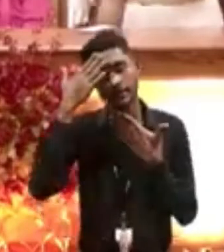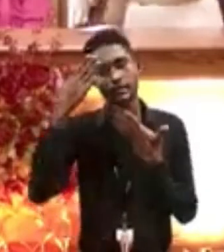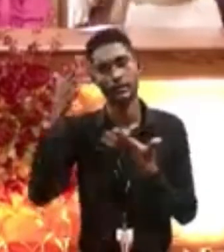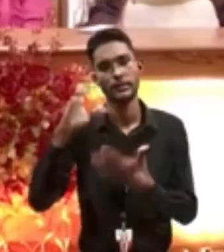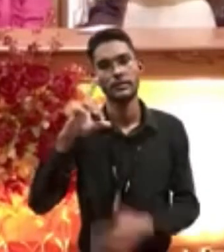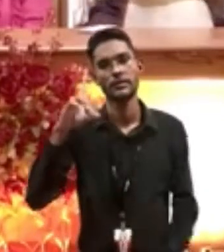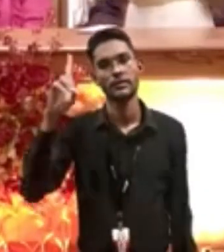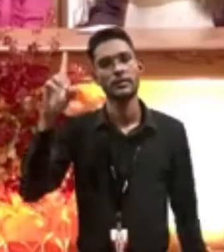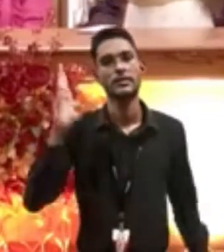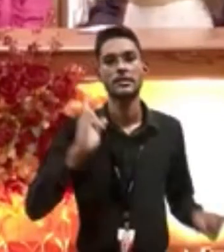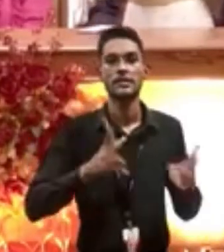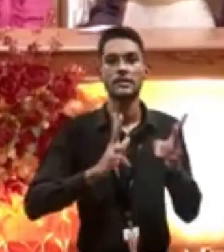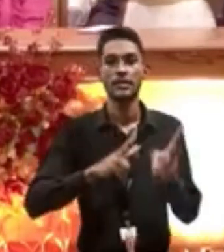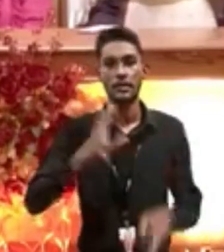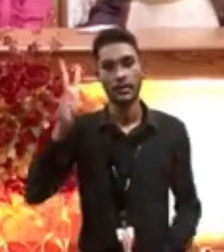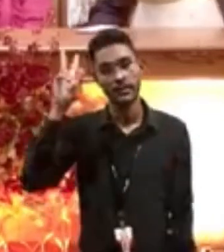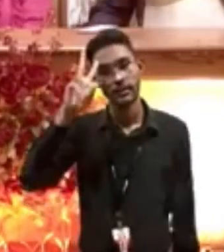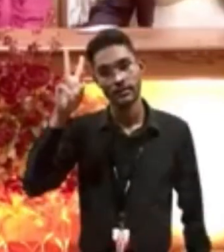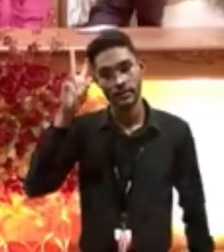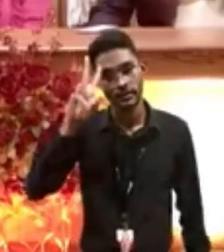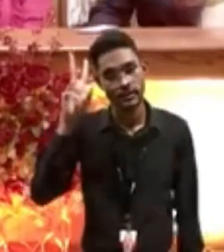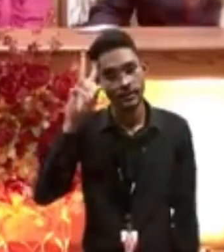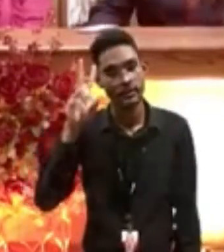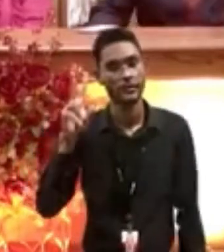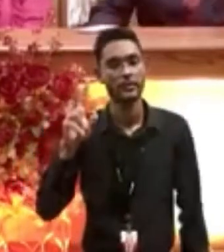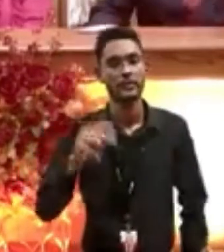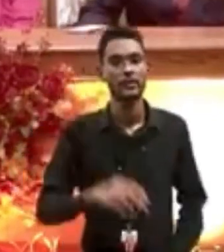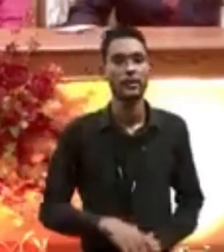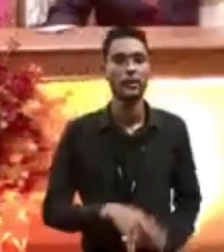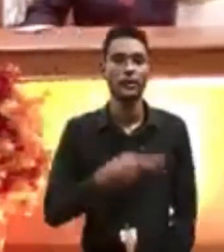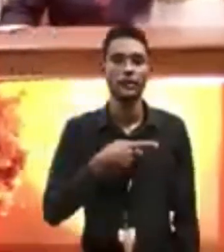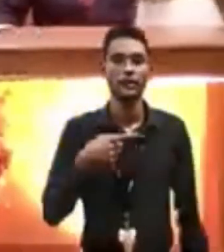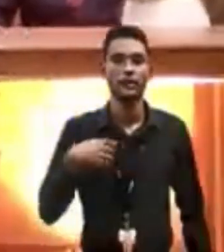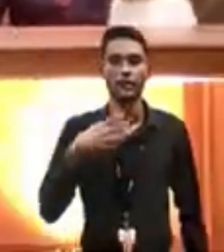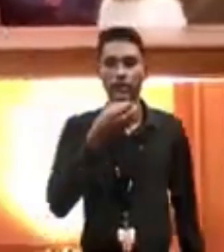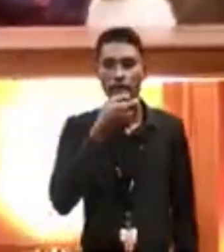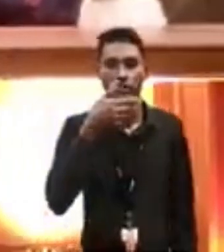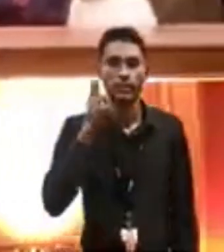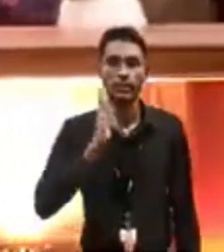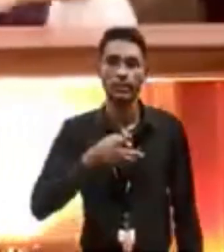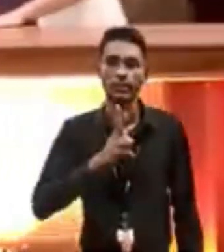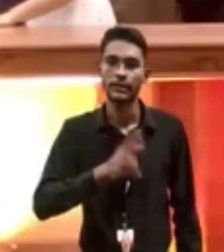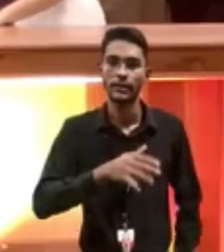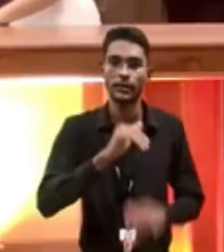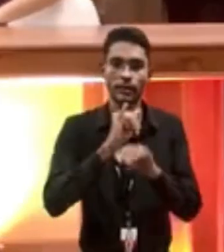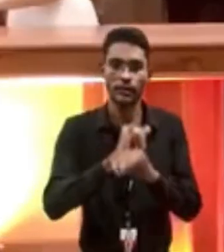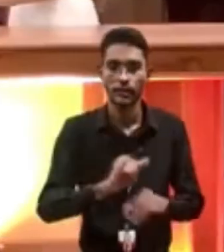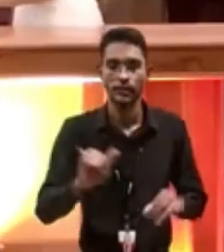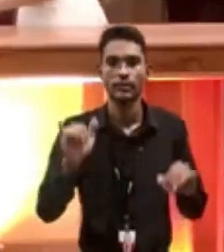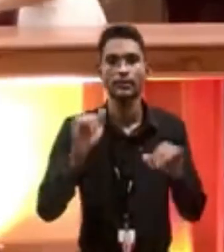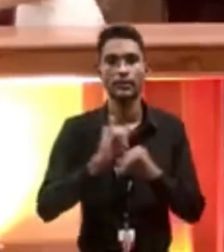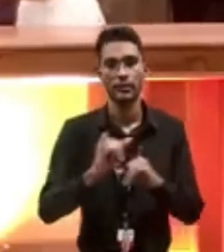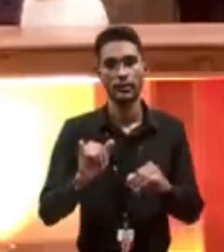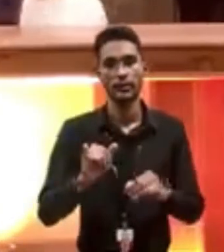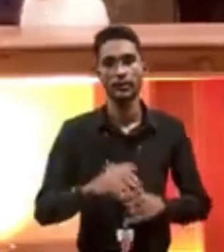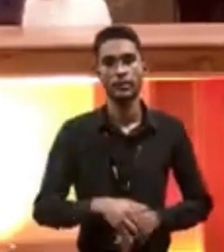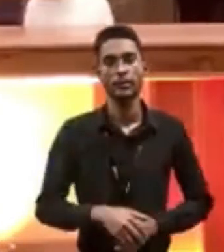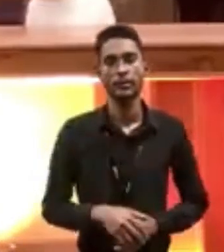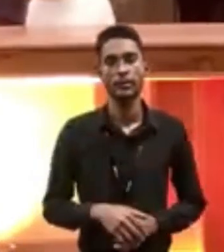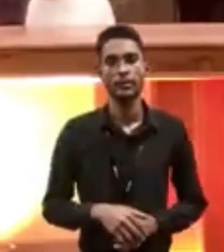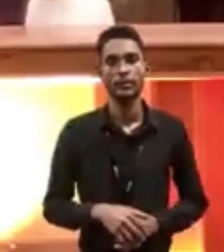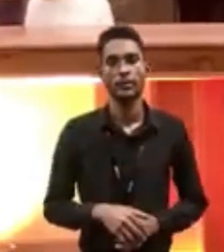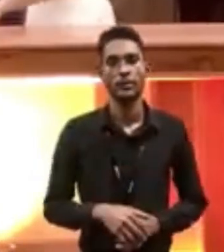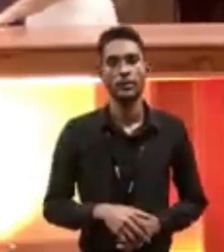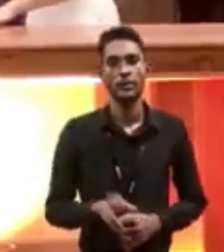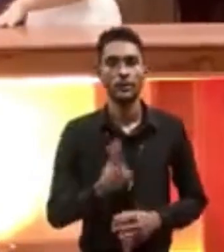lembrarem de nós também para estar somando aqui. Pastor Ziel, eu sempre digo, eu sempre faço em nome da loja, porque